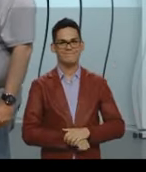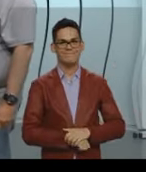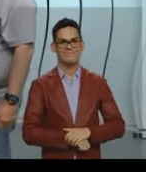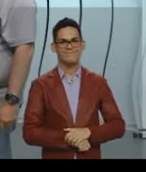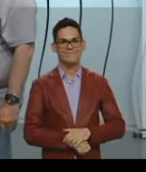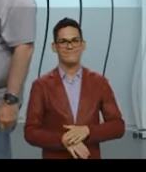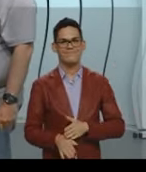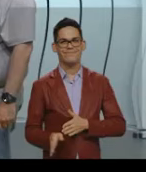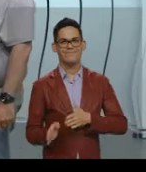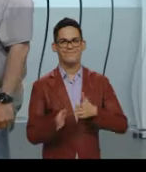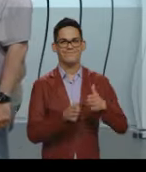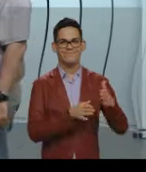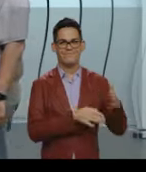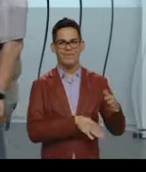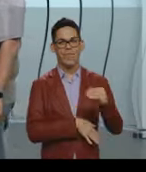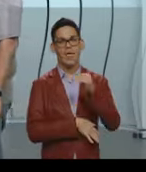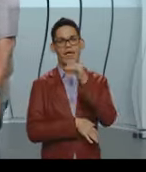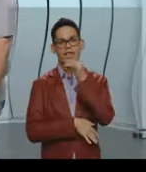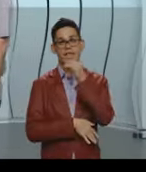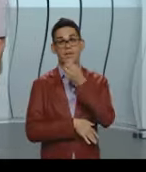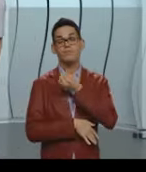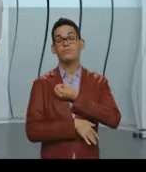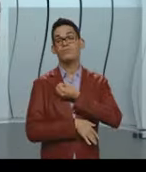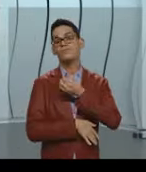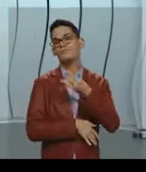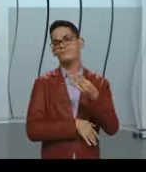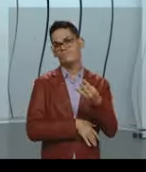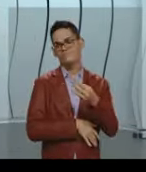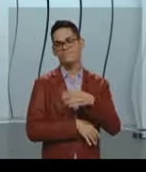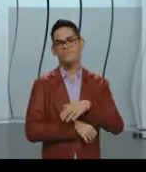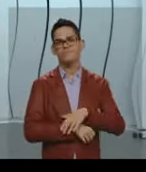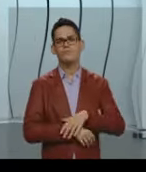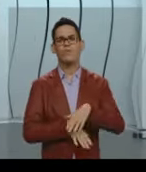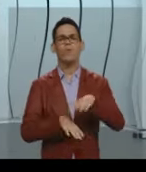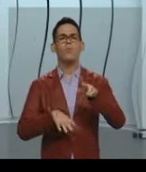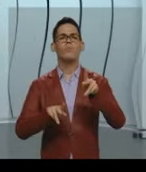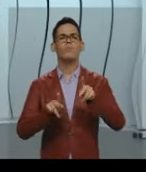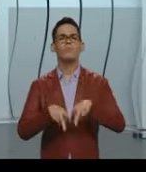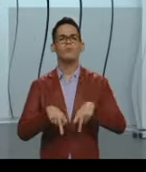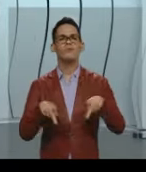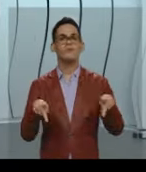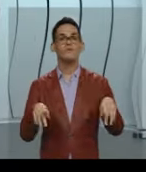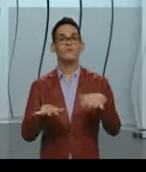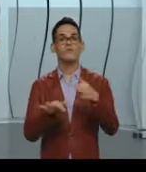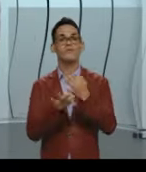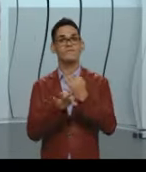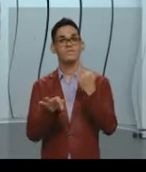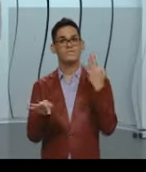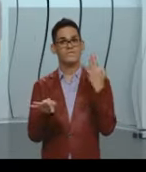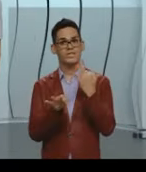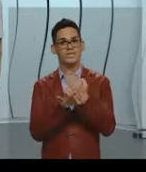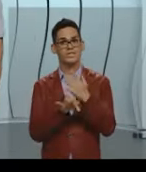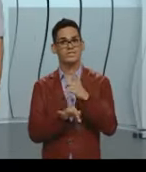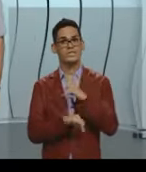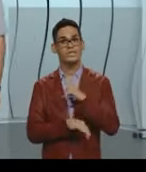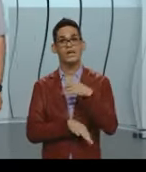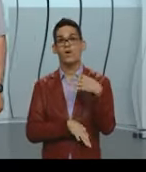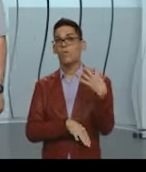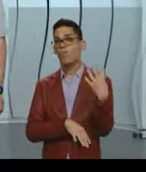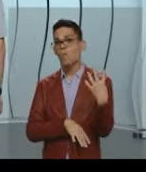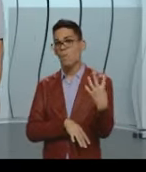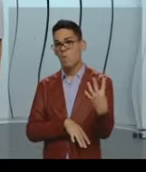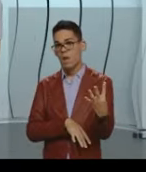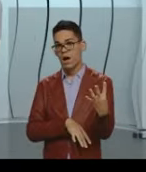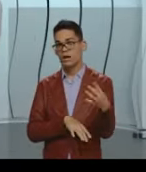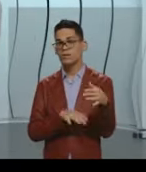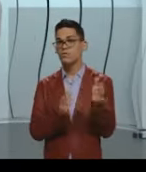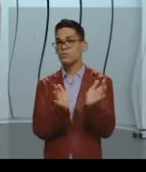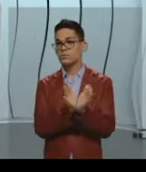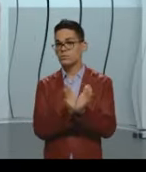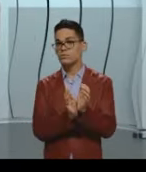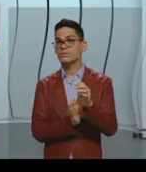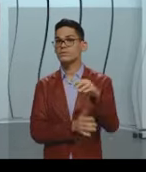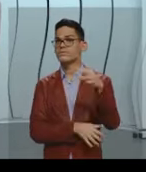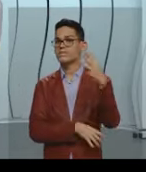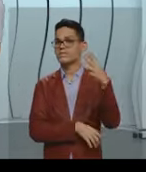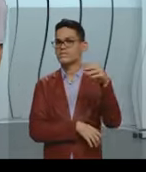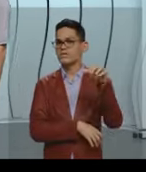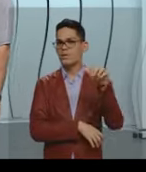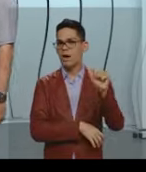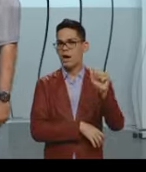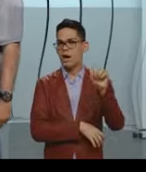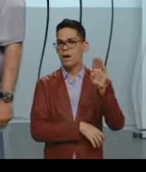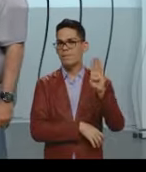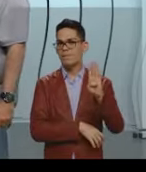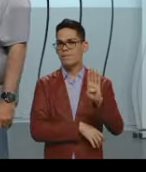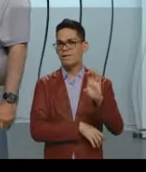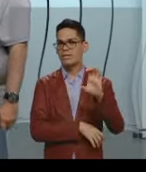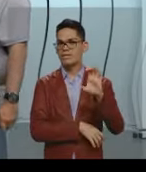Vamos para o exemplo 3. Um professor de física leciona para 4 turmas do terceiro ano, que é o terceiro A, terceiro B, terceiro C e